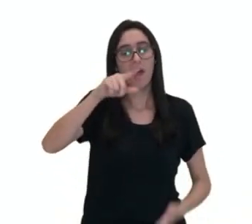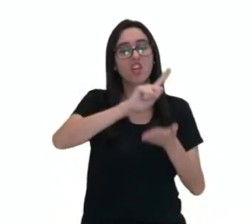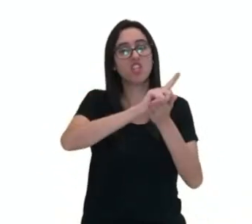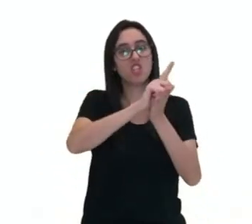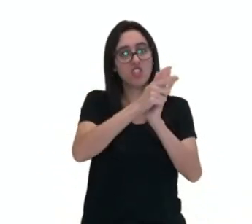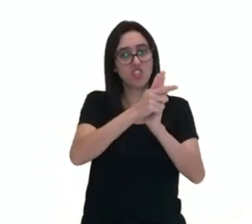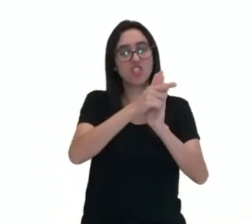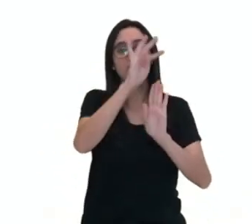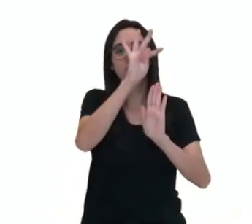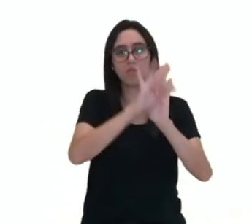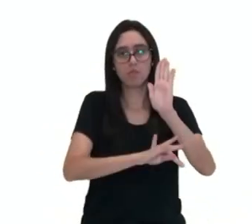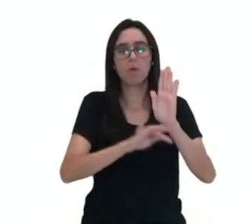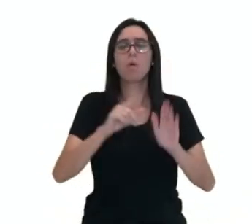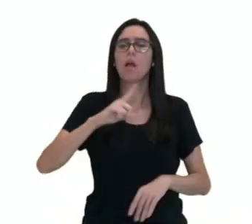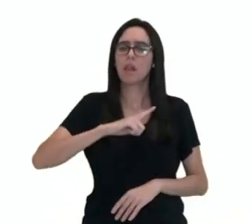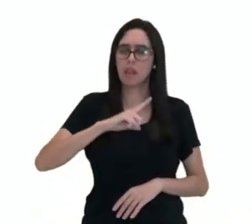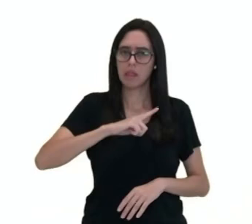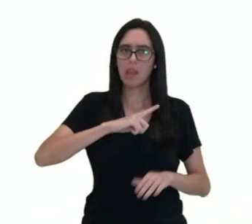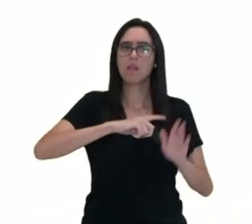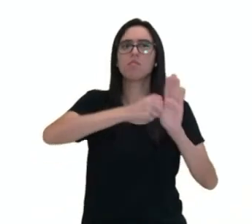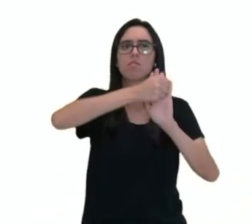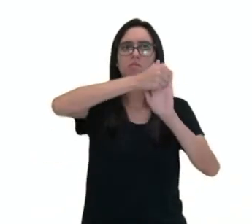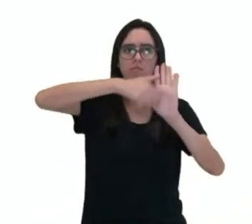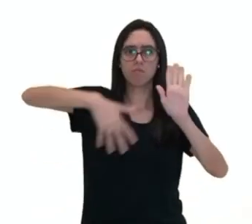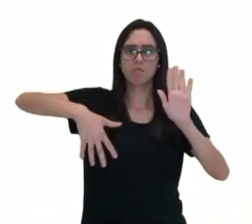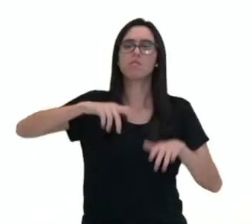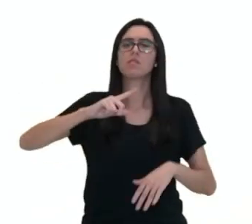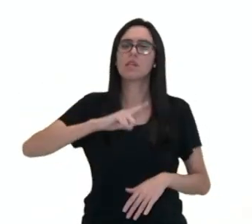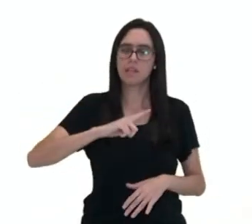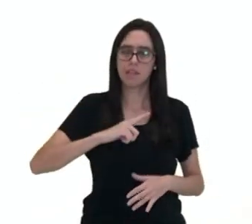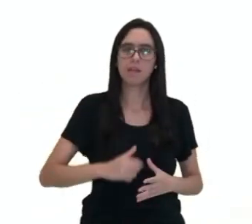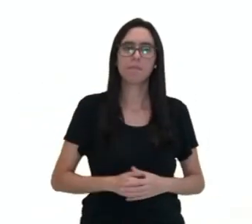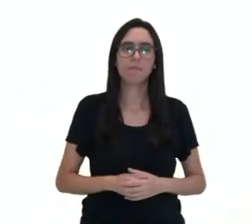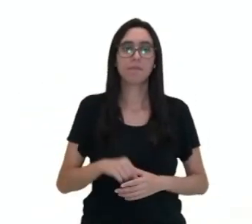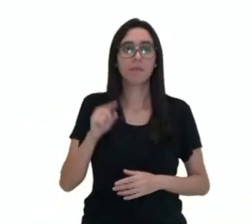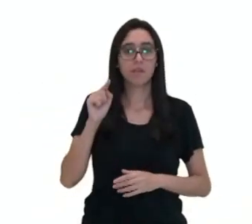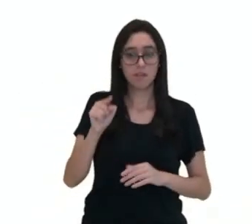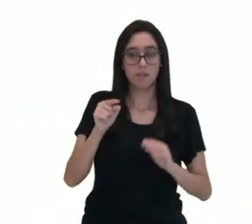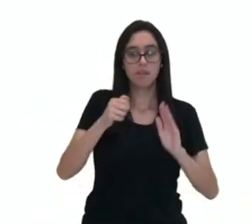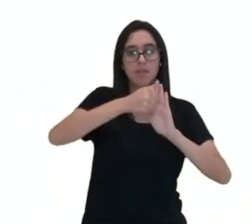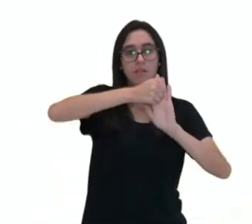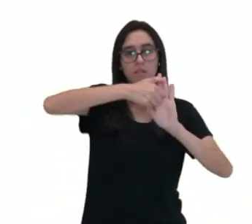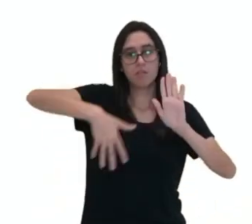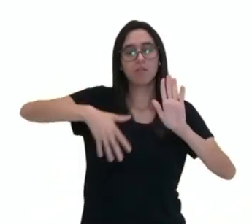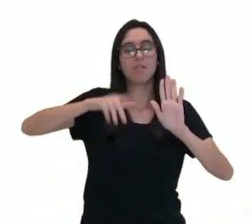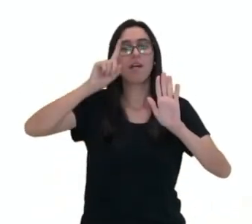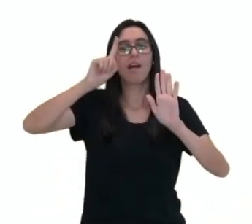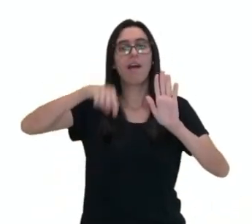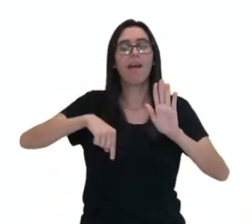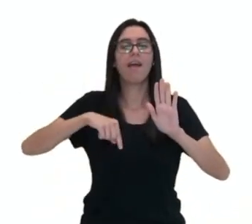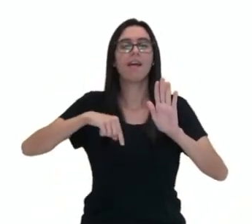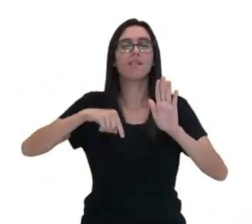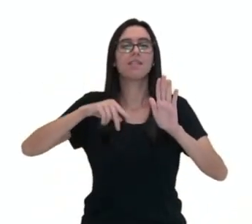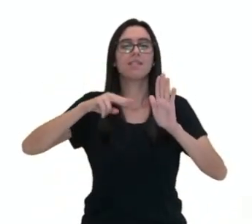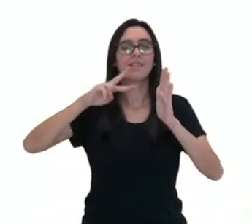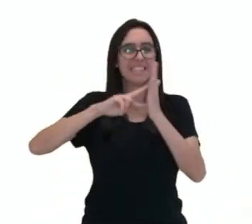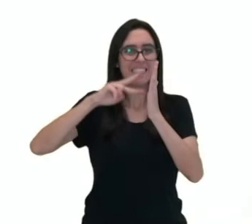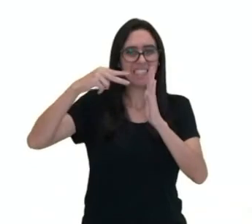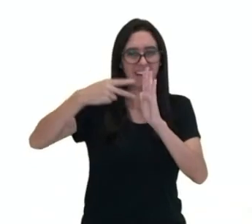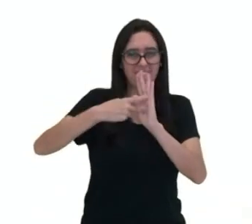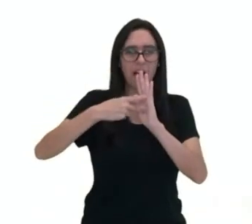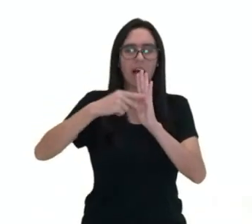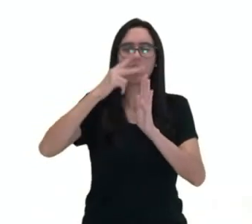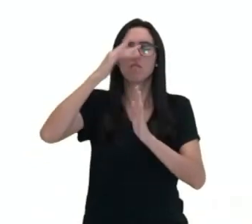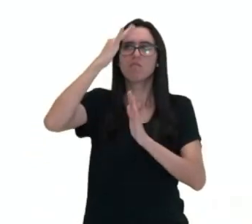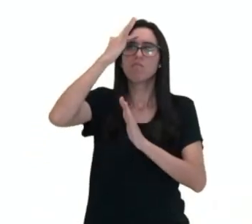podemos encontrar essas figuras de linguagem, né? E elas atribuem ao texto um significado que vai além ou